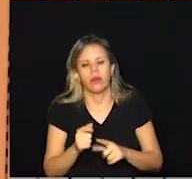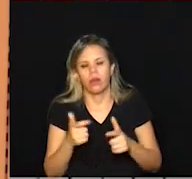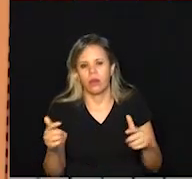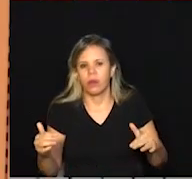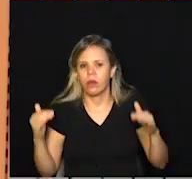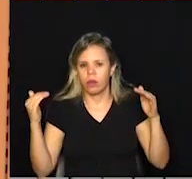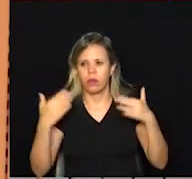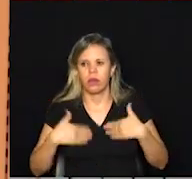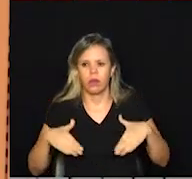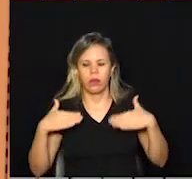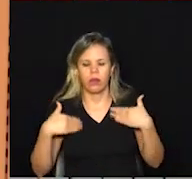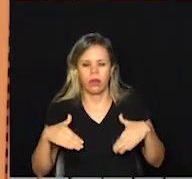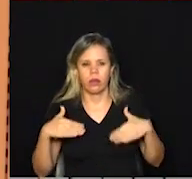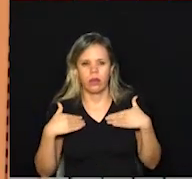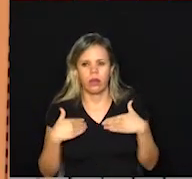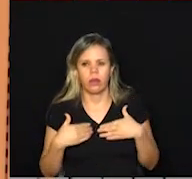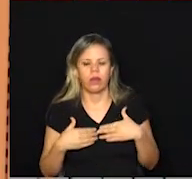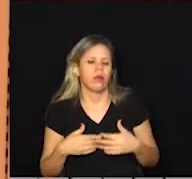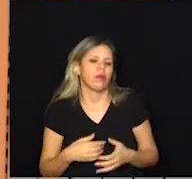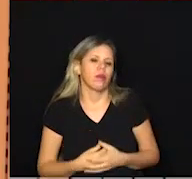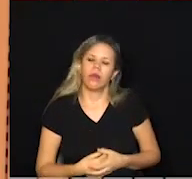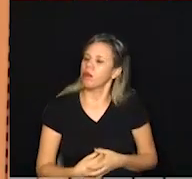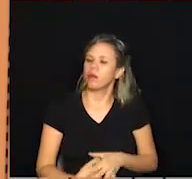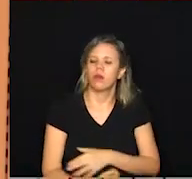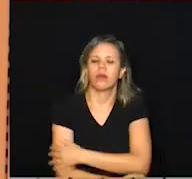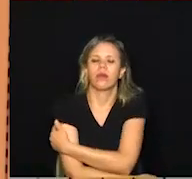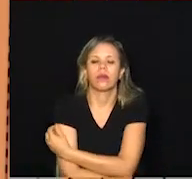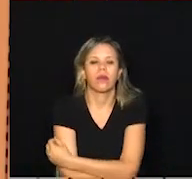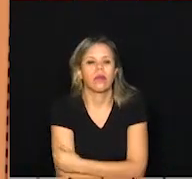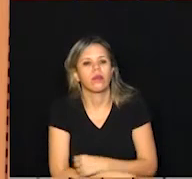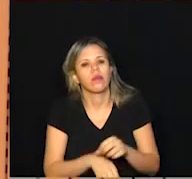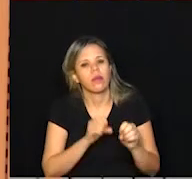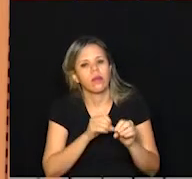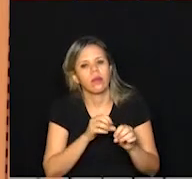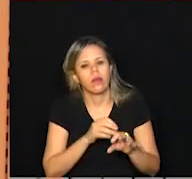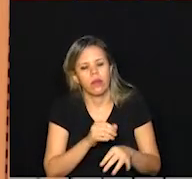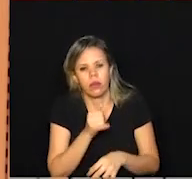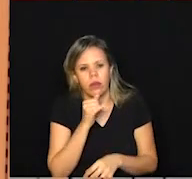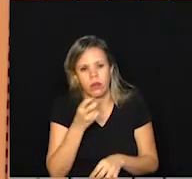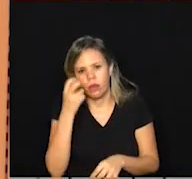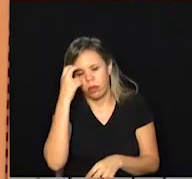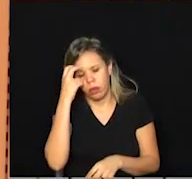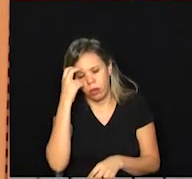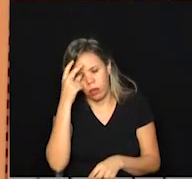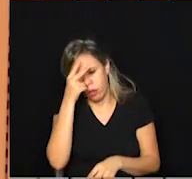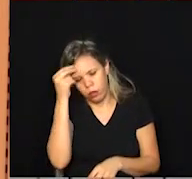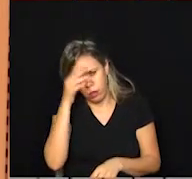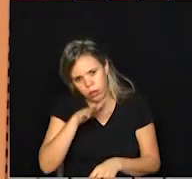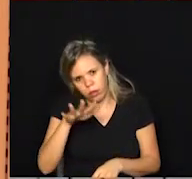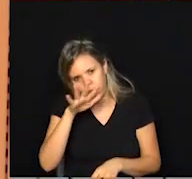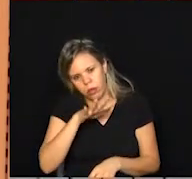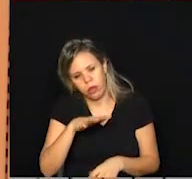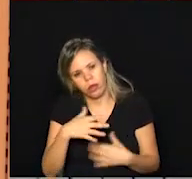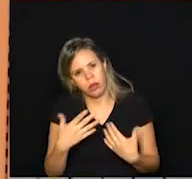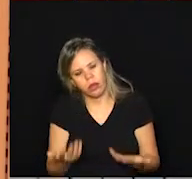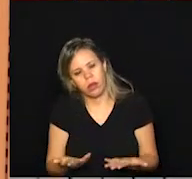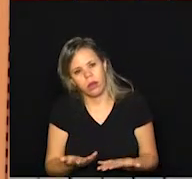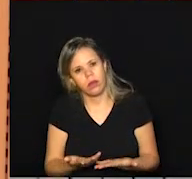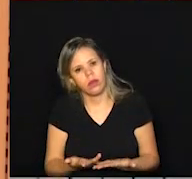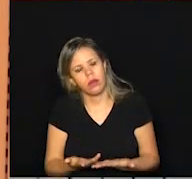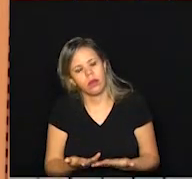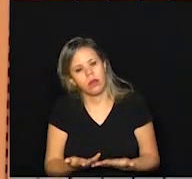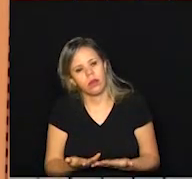maior tranquilidade né seja no que diz respeito à educação e cultura popular e seja